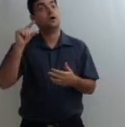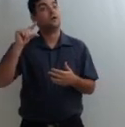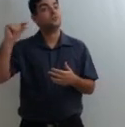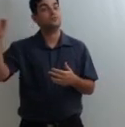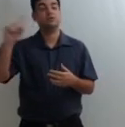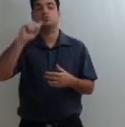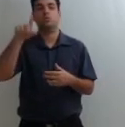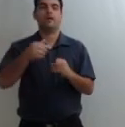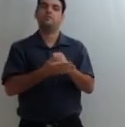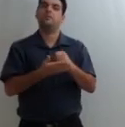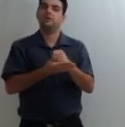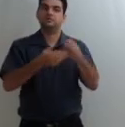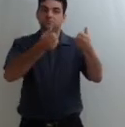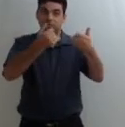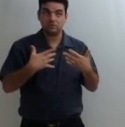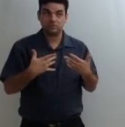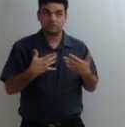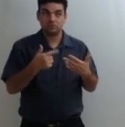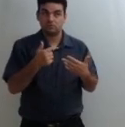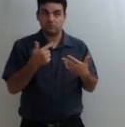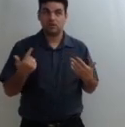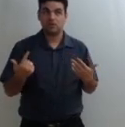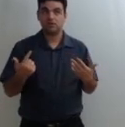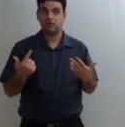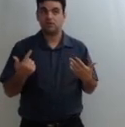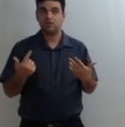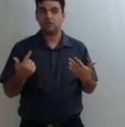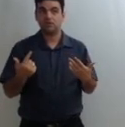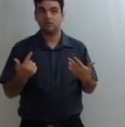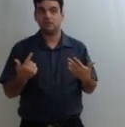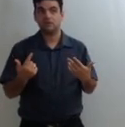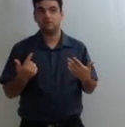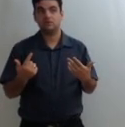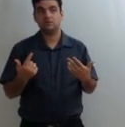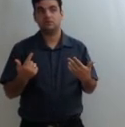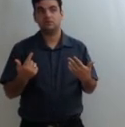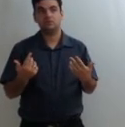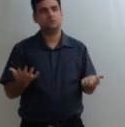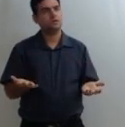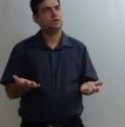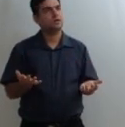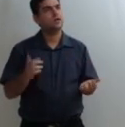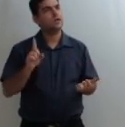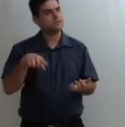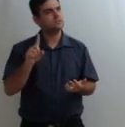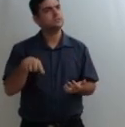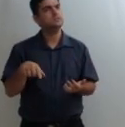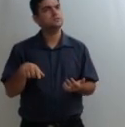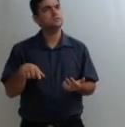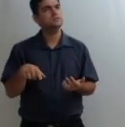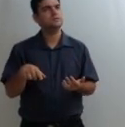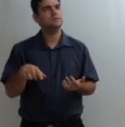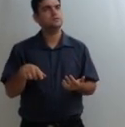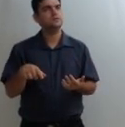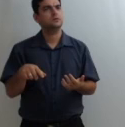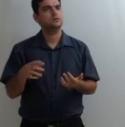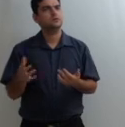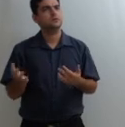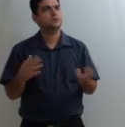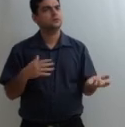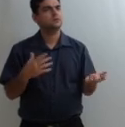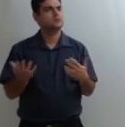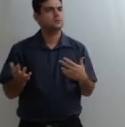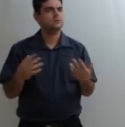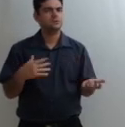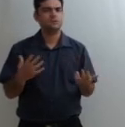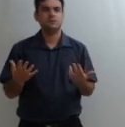Pelo que foi dito. A fuga não foi fundamento. Fundamento também, excelente. Foi fundamento. Ah, além